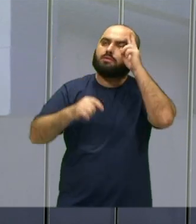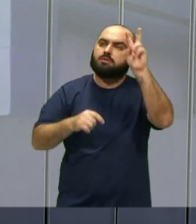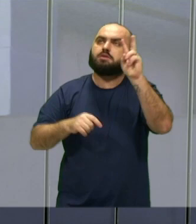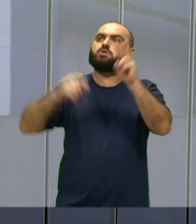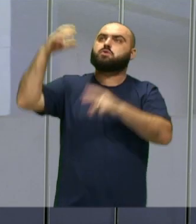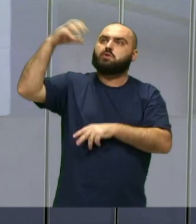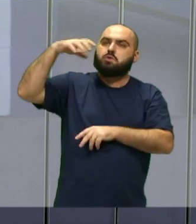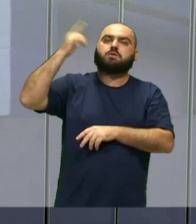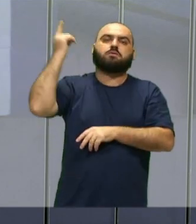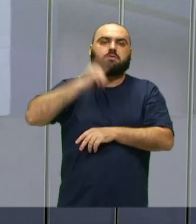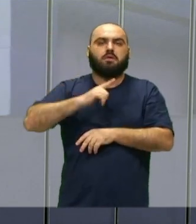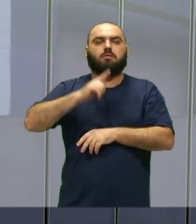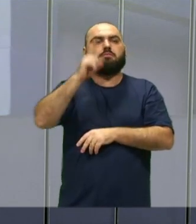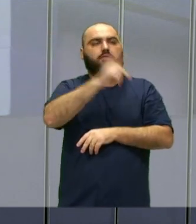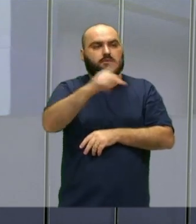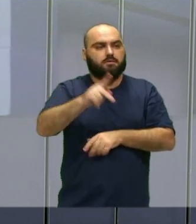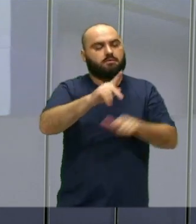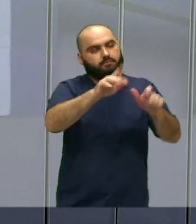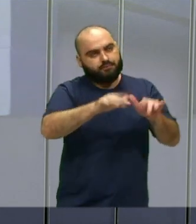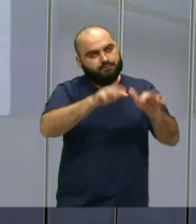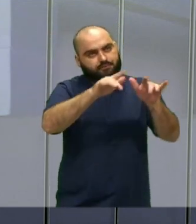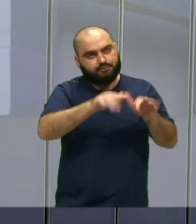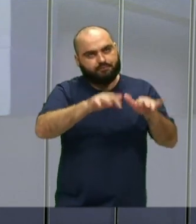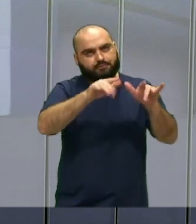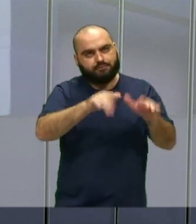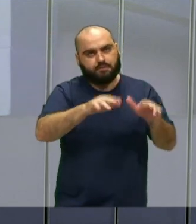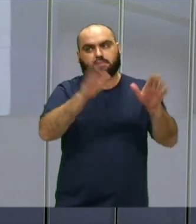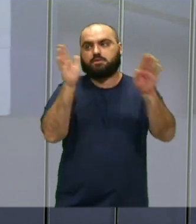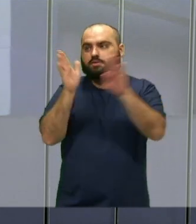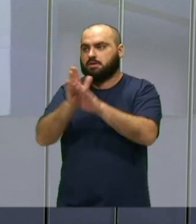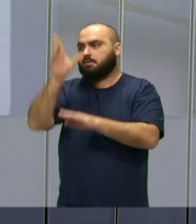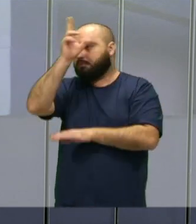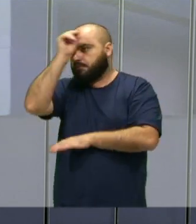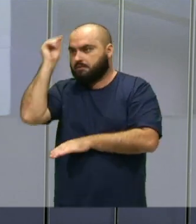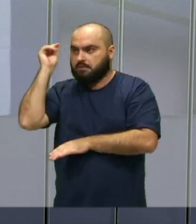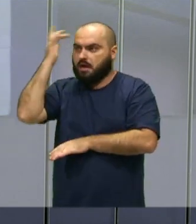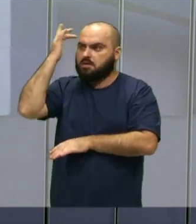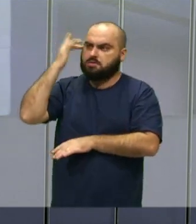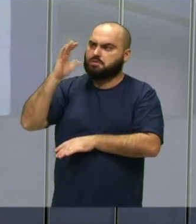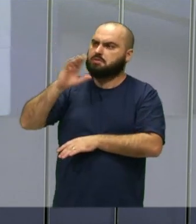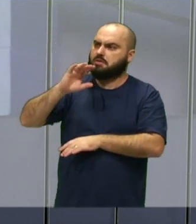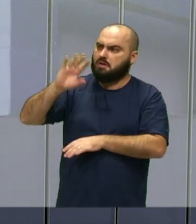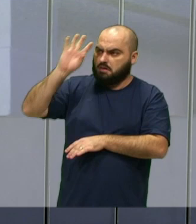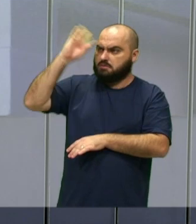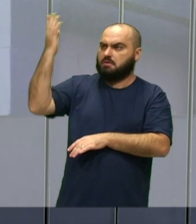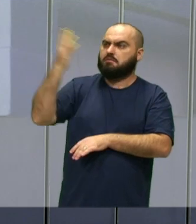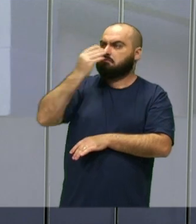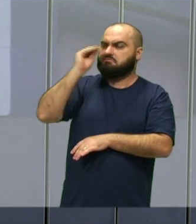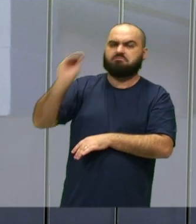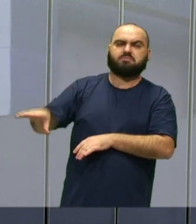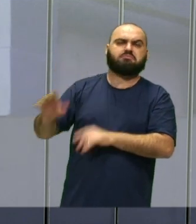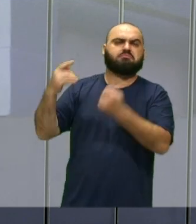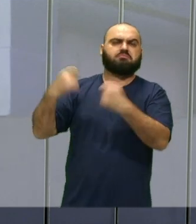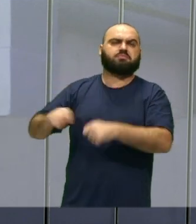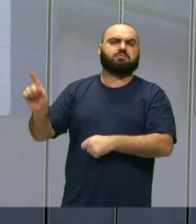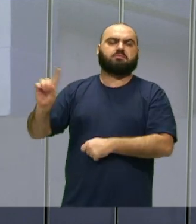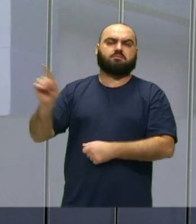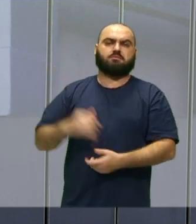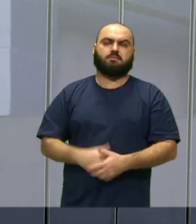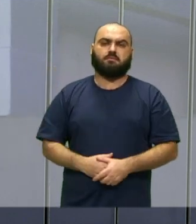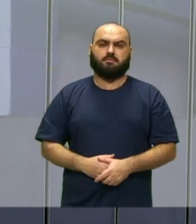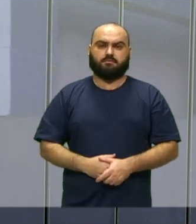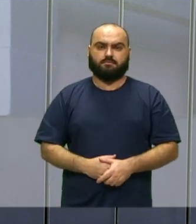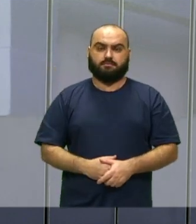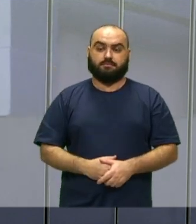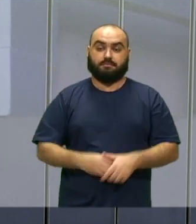novo, daí os professores iam lá, escreviam, chegava na prefeitura, a prefeitura achava que já estava feito e ignorava esse pedido. Então, a gente tem que entender que a